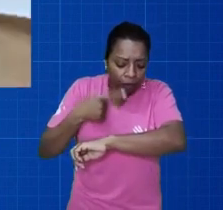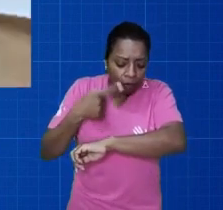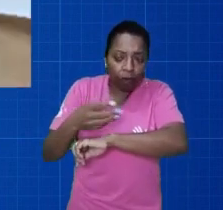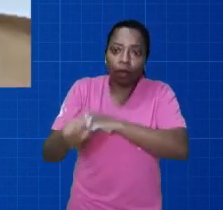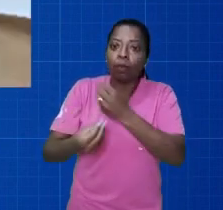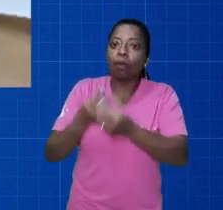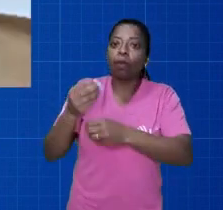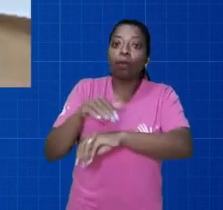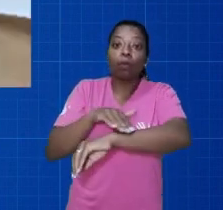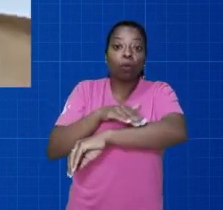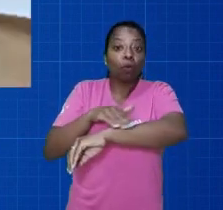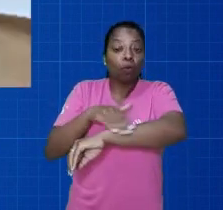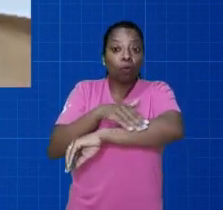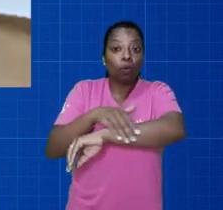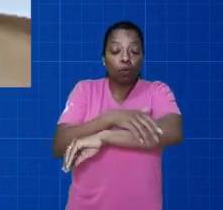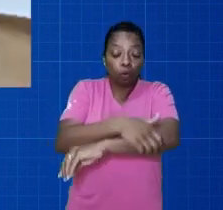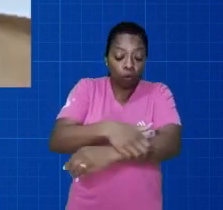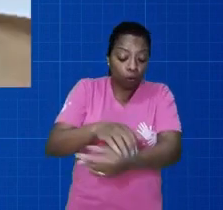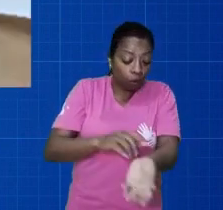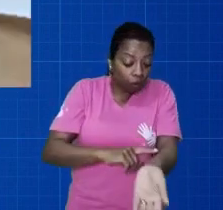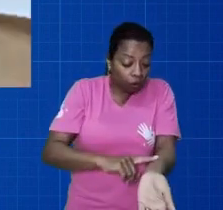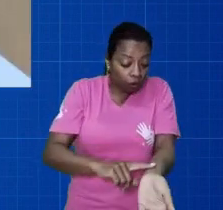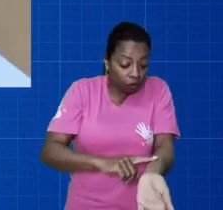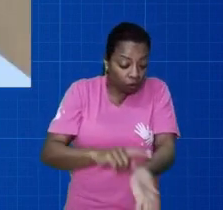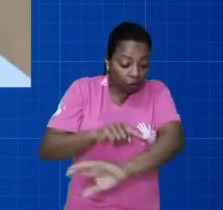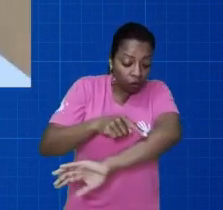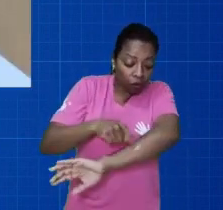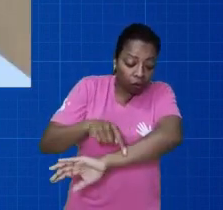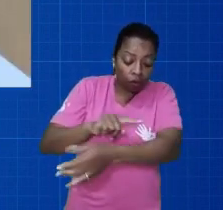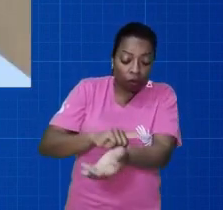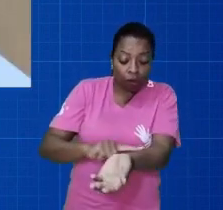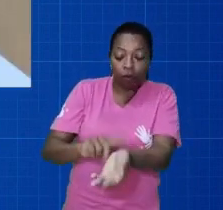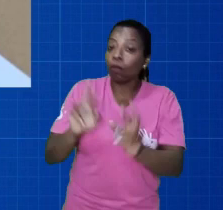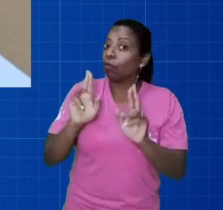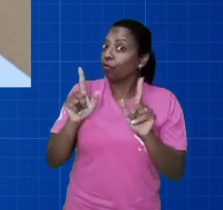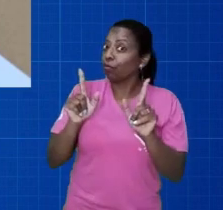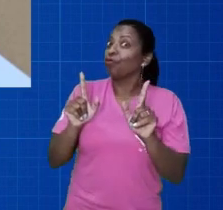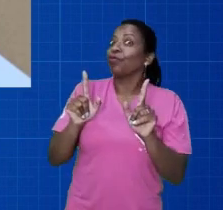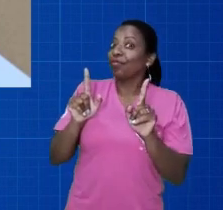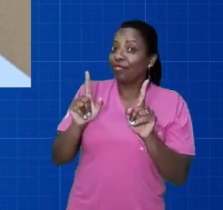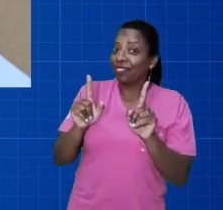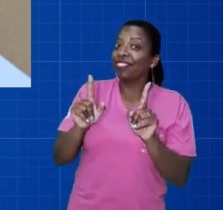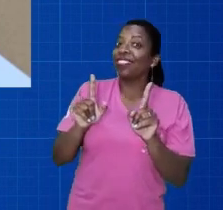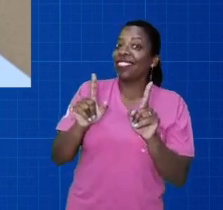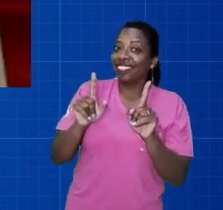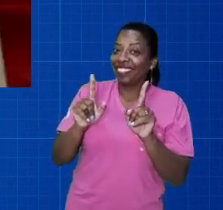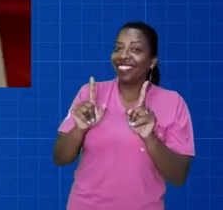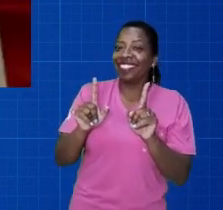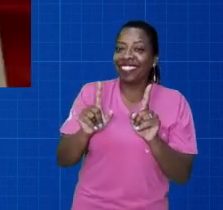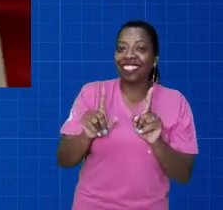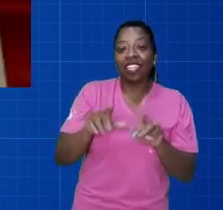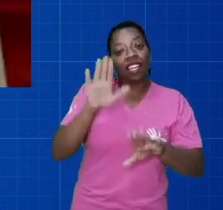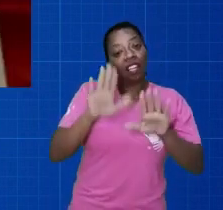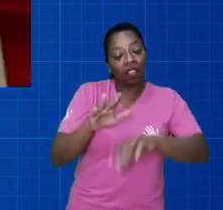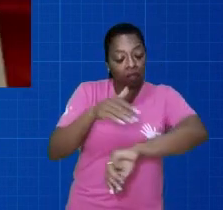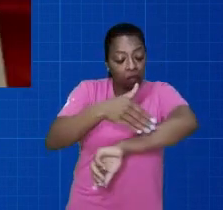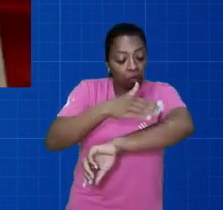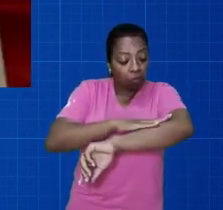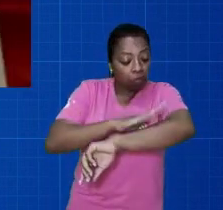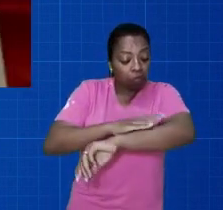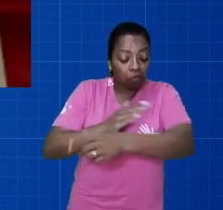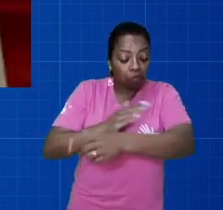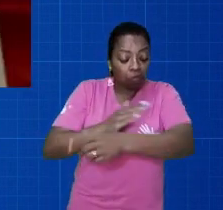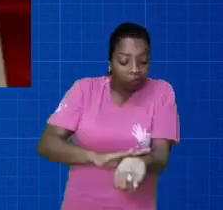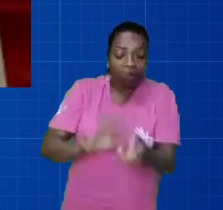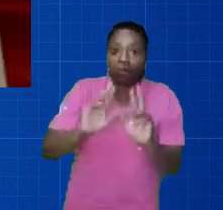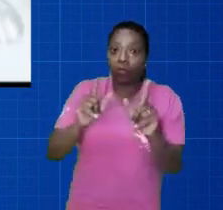pele. Vejam que a cor da pele de dentro do braço é diferente da cor da pele de fora do braço. Nem sempre nós